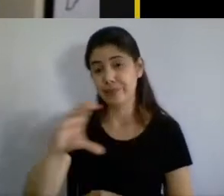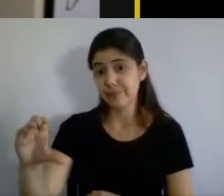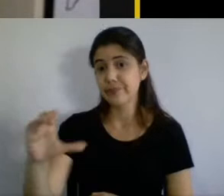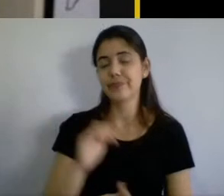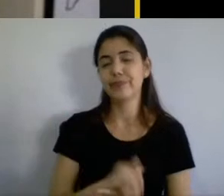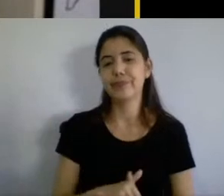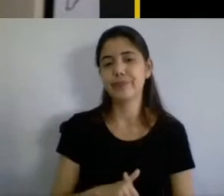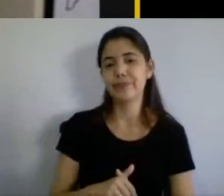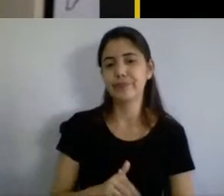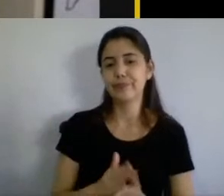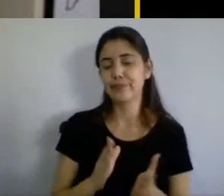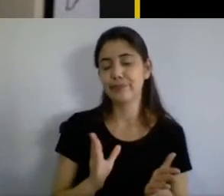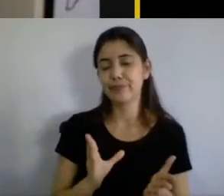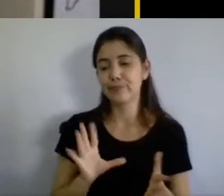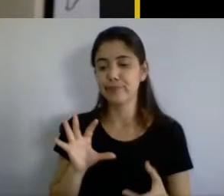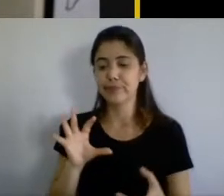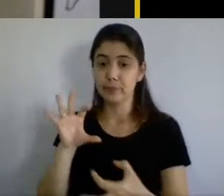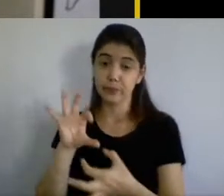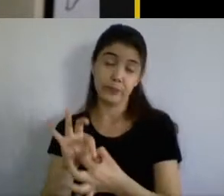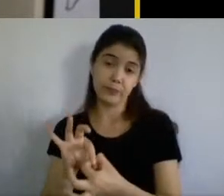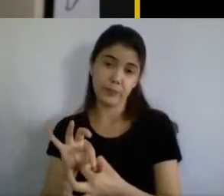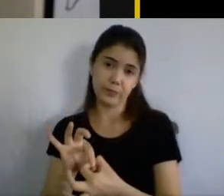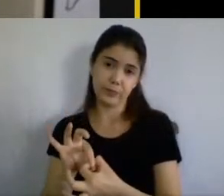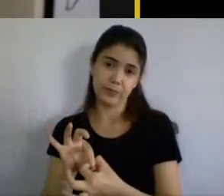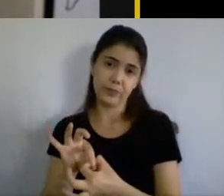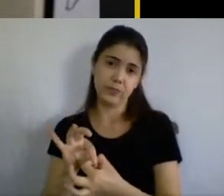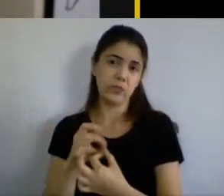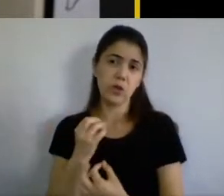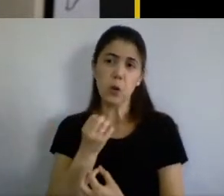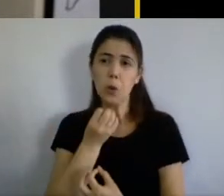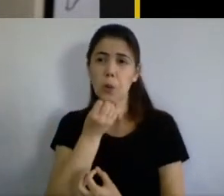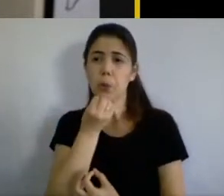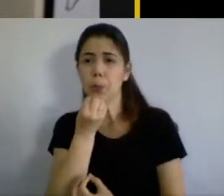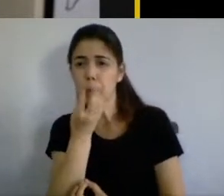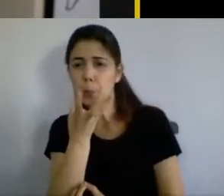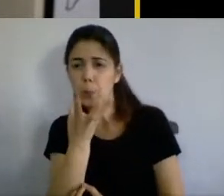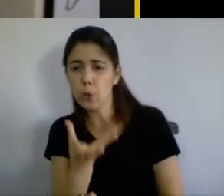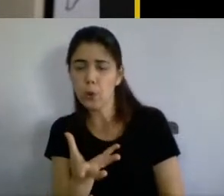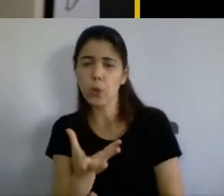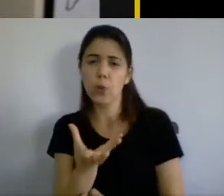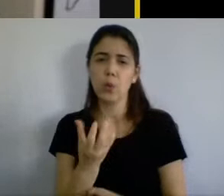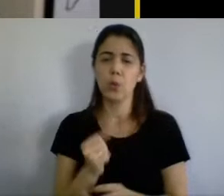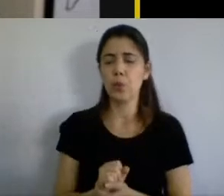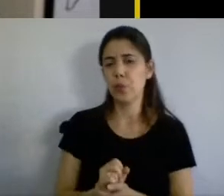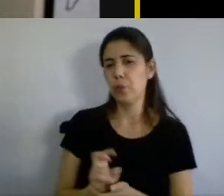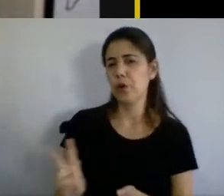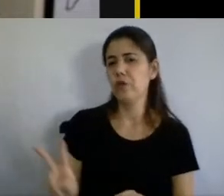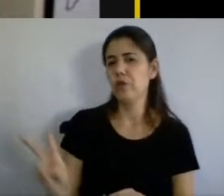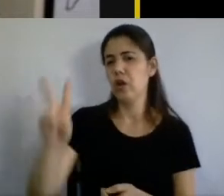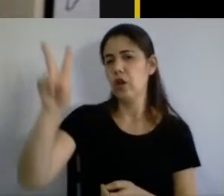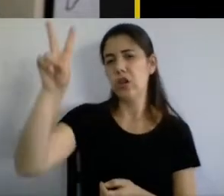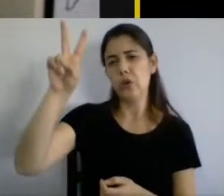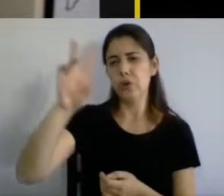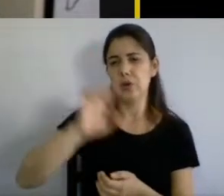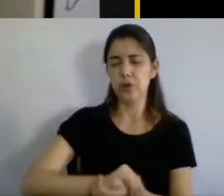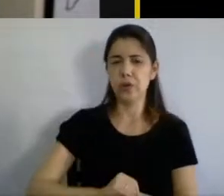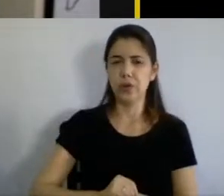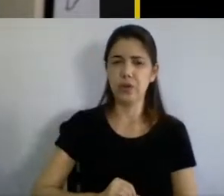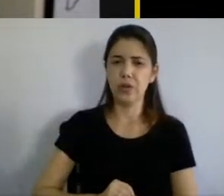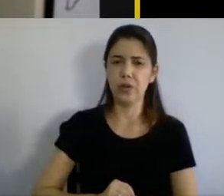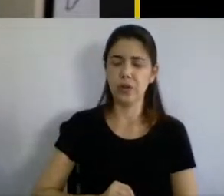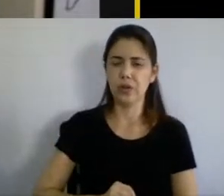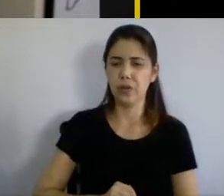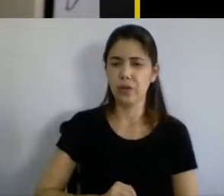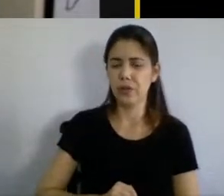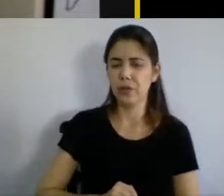católica, associa a bondade, da honra, da virtus, da virtude, da arete grega,